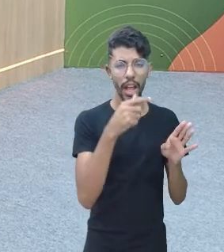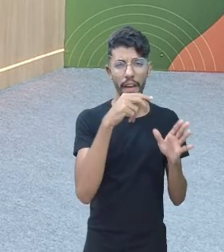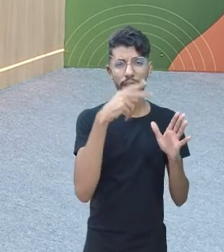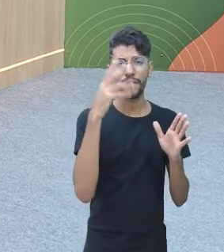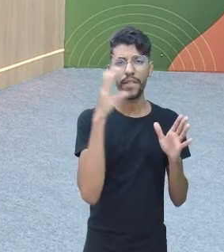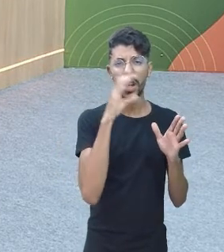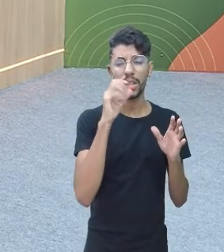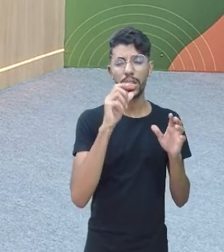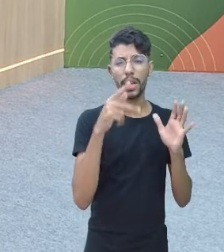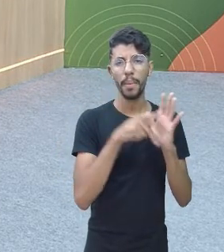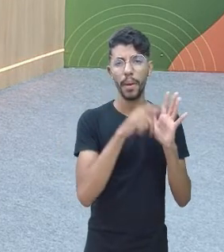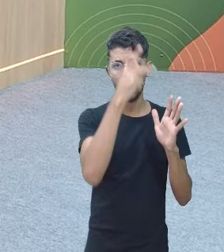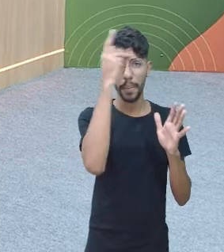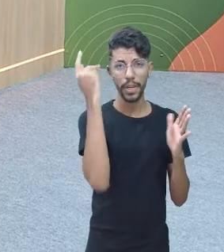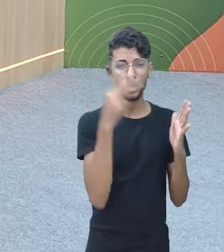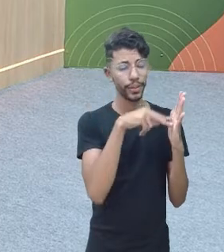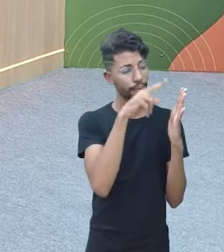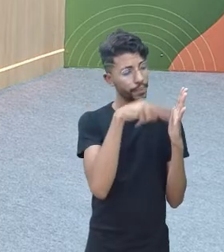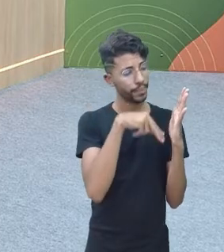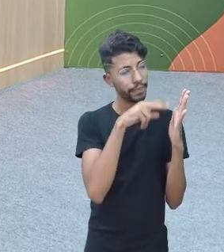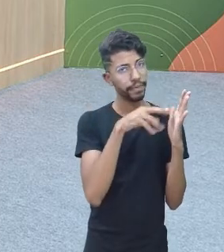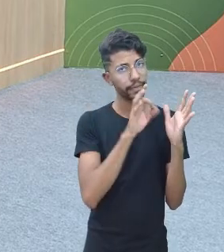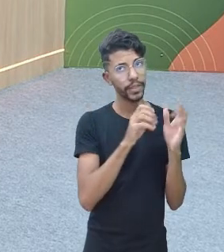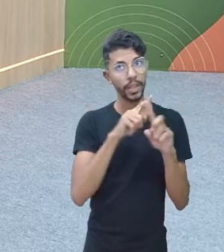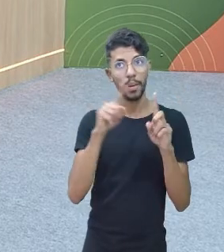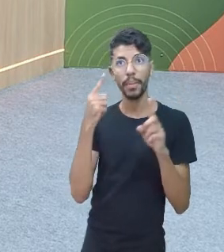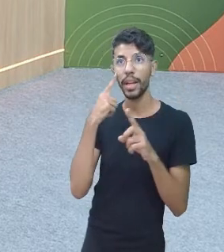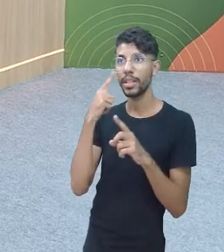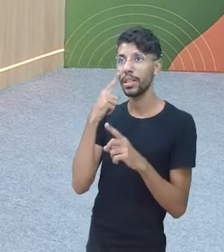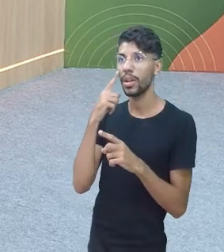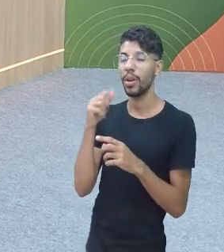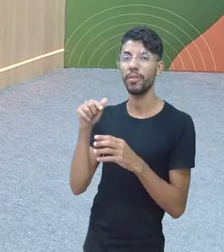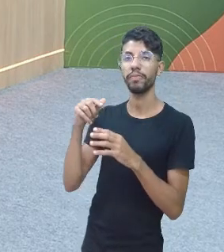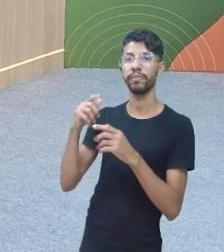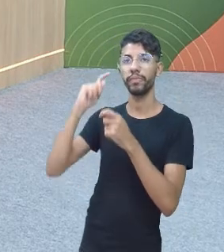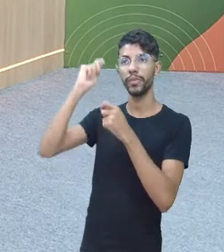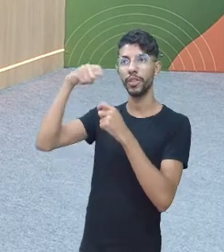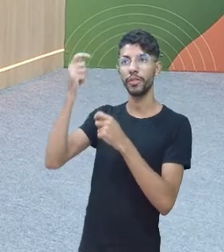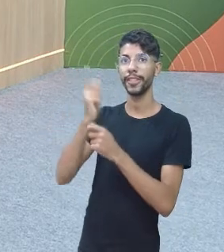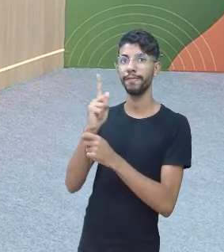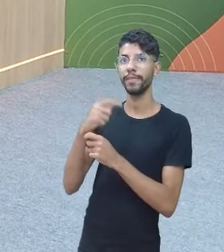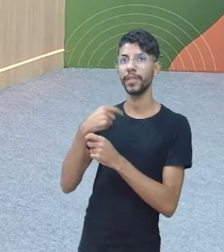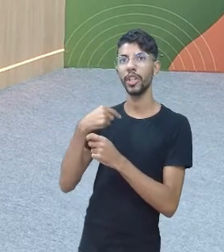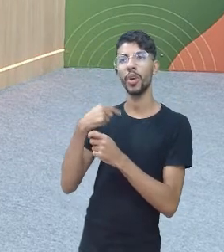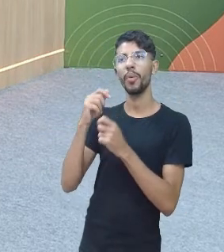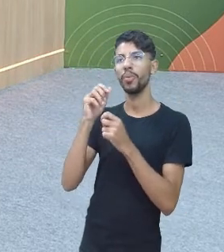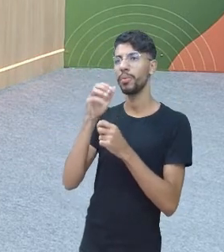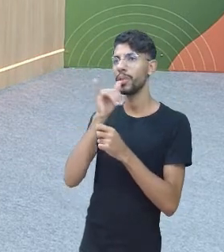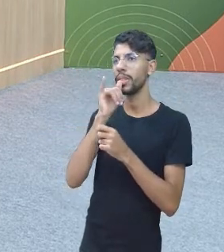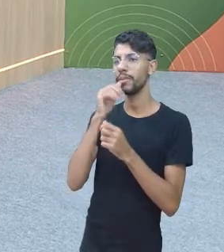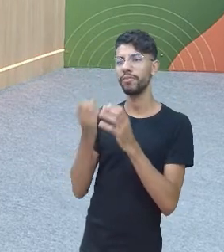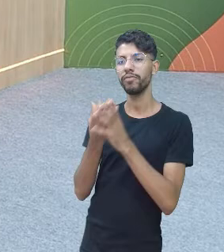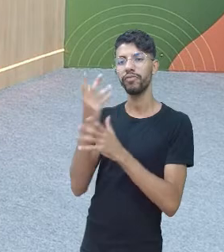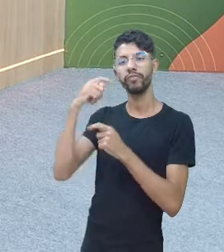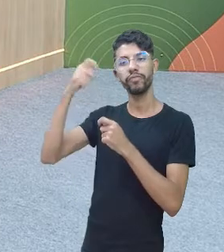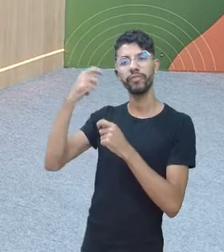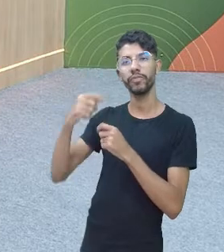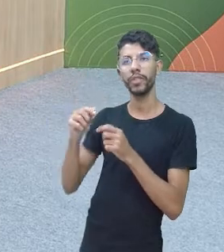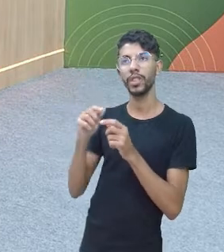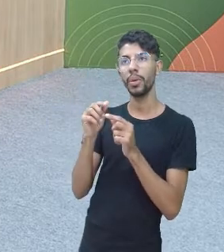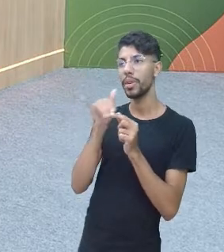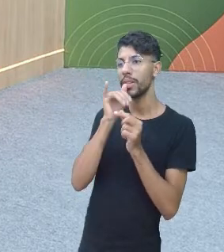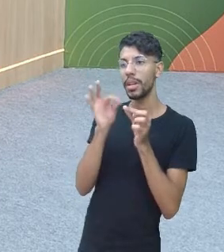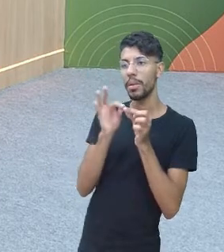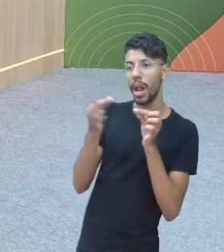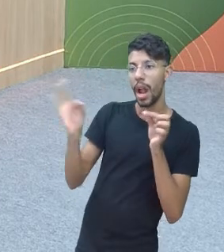dada pelo tutor. Então, eu consigo editar a minha sequência de fatos a fim de produzir um vídeo mais curto ou um